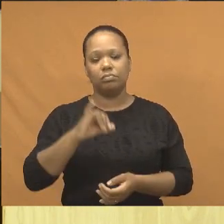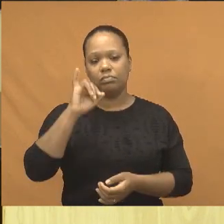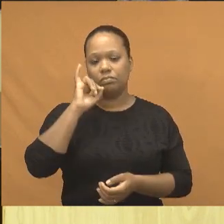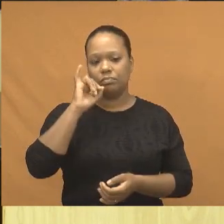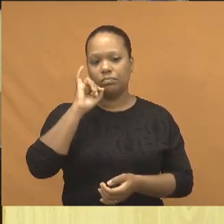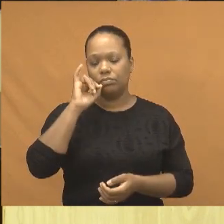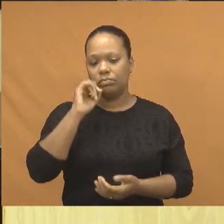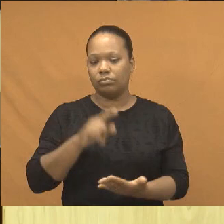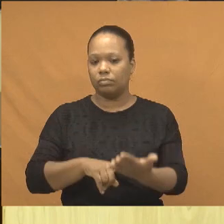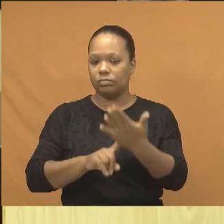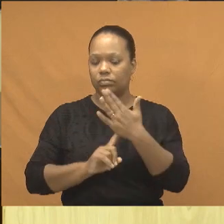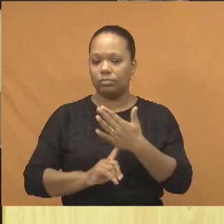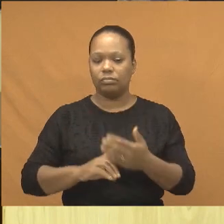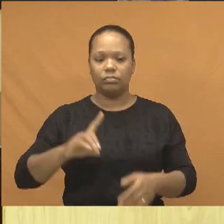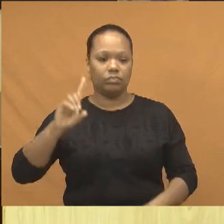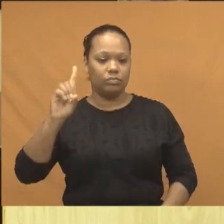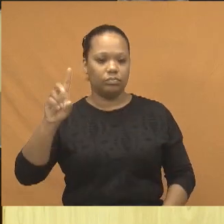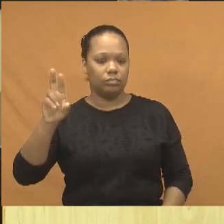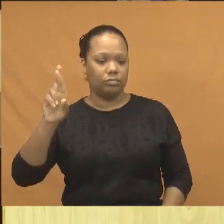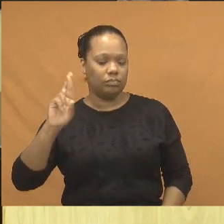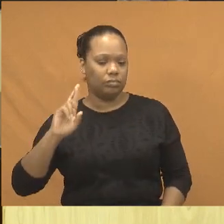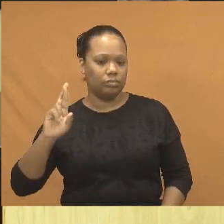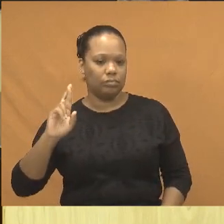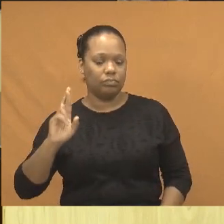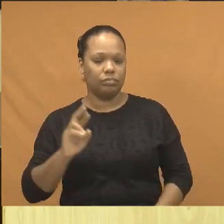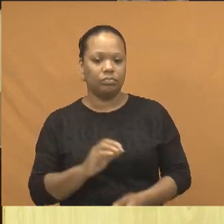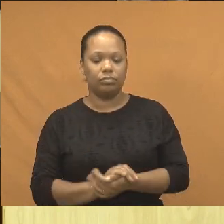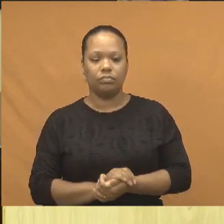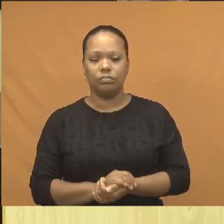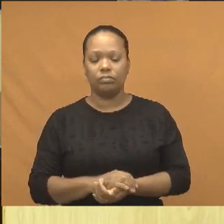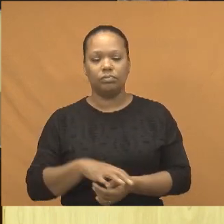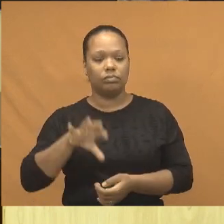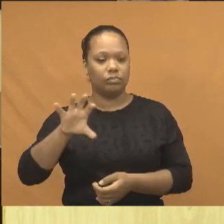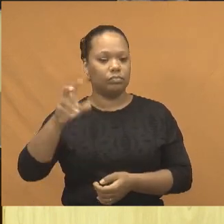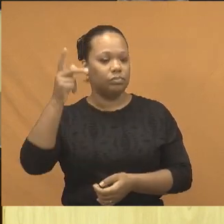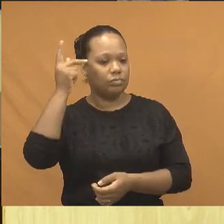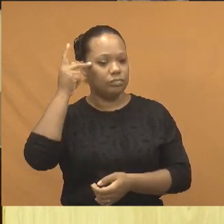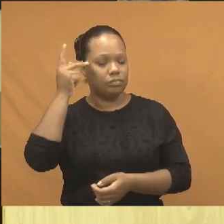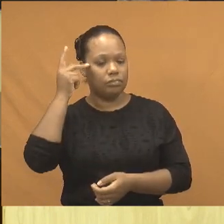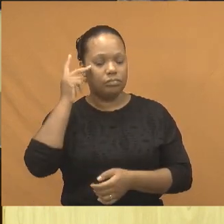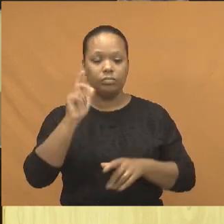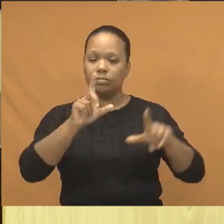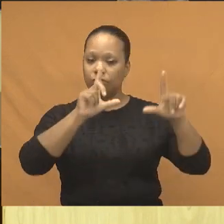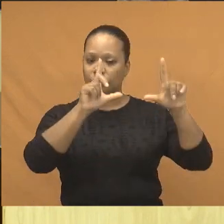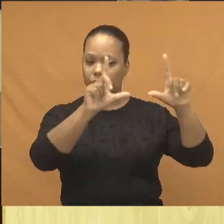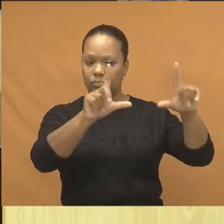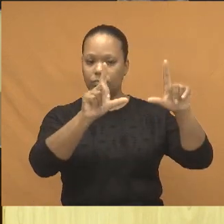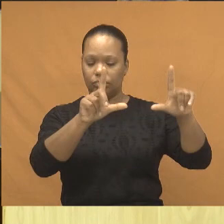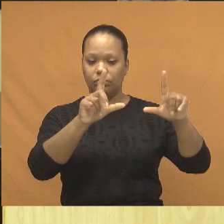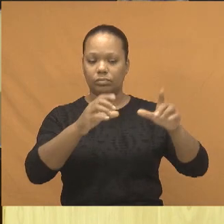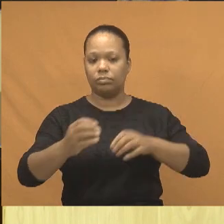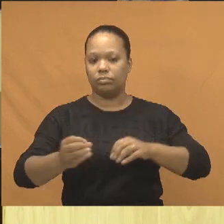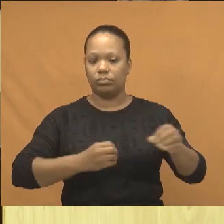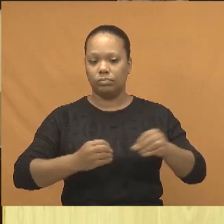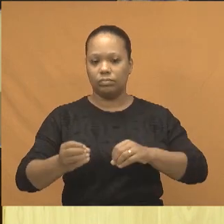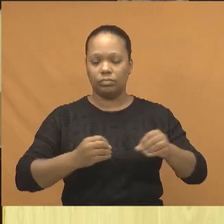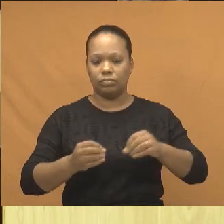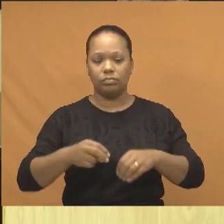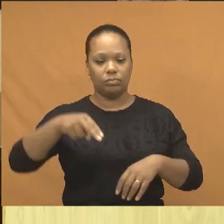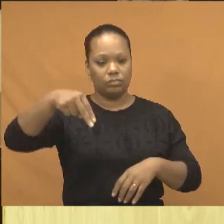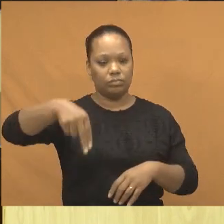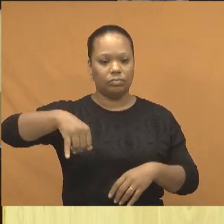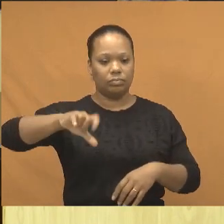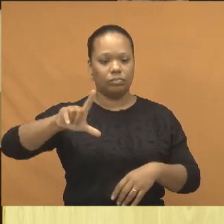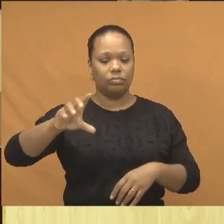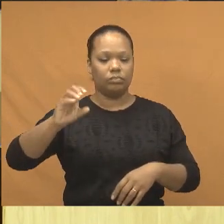apresentadas pelo DR, Departamento de Estradas de Rodagem, Estado de São Paulo, nas placas de identificação de obra da rodovia Nilo